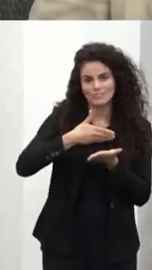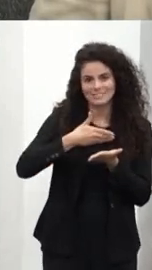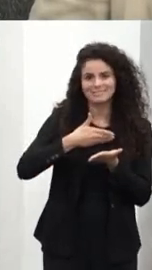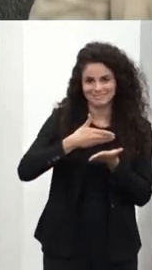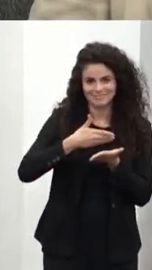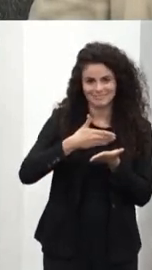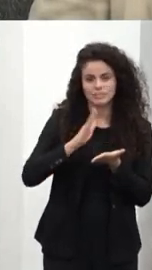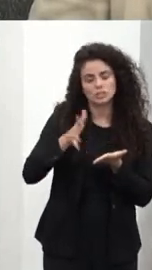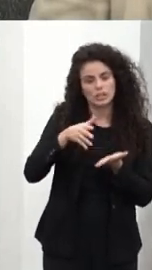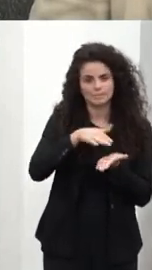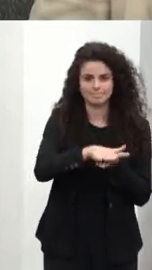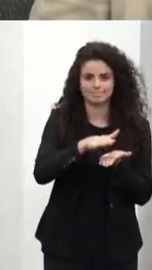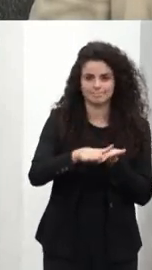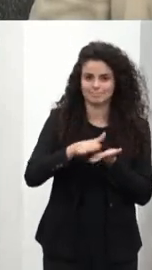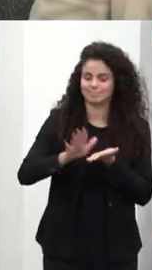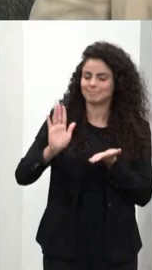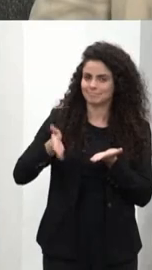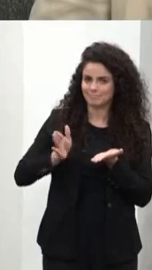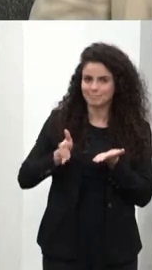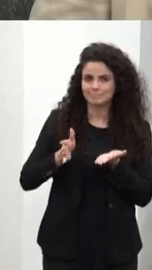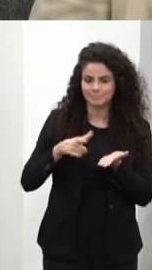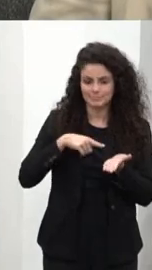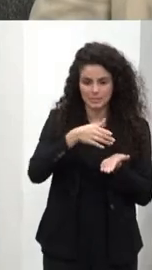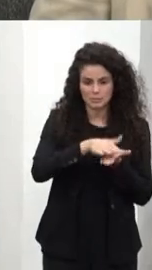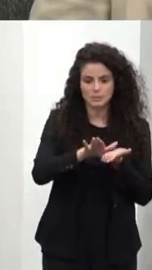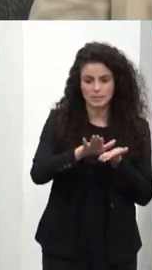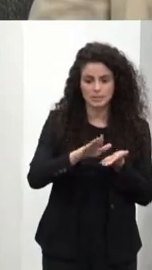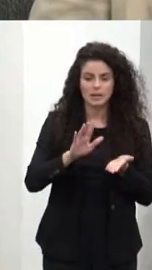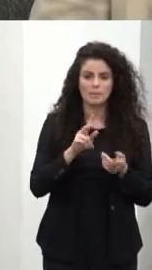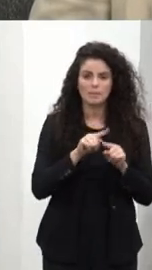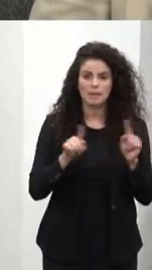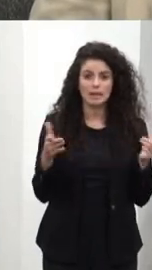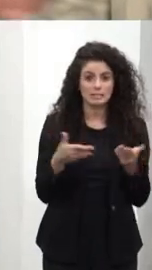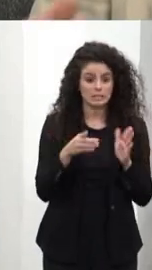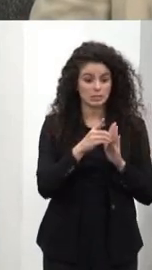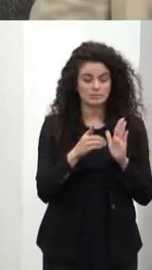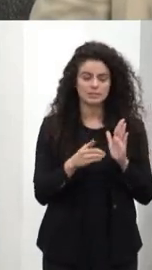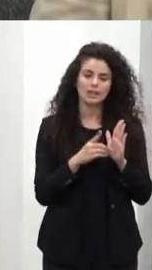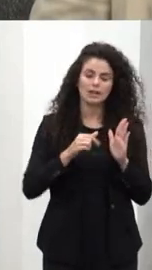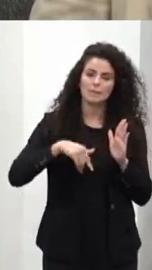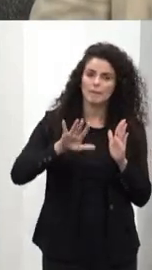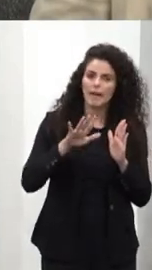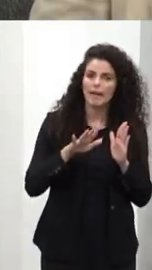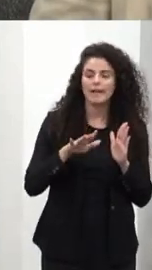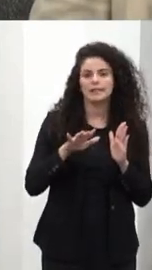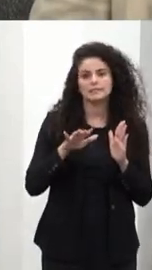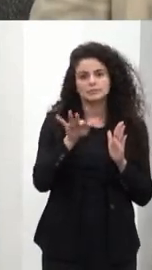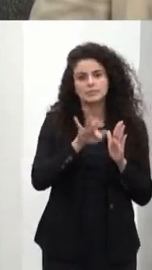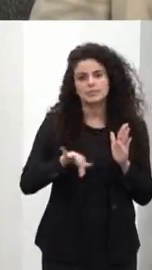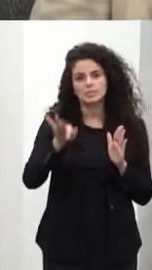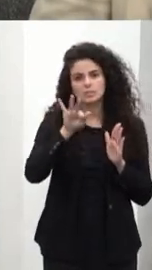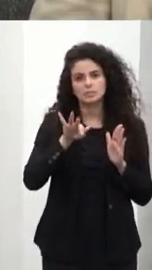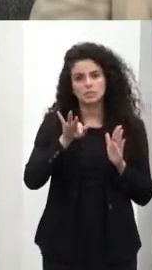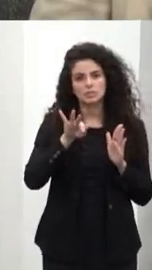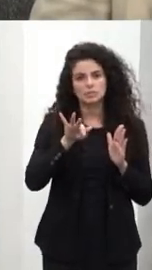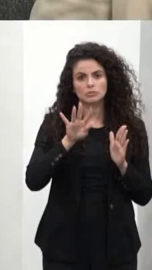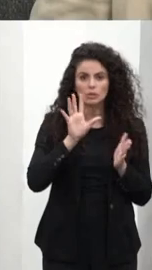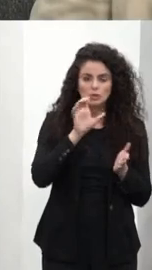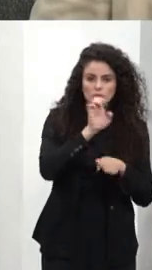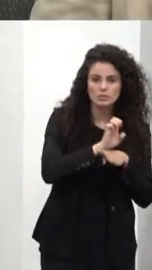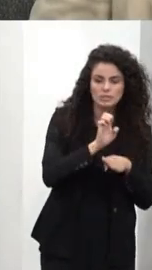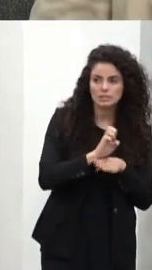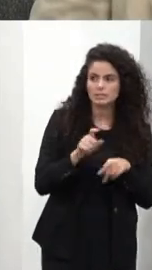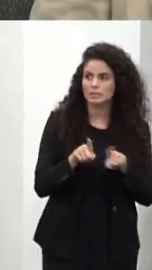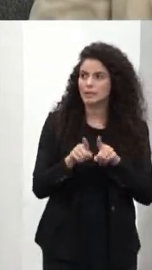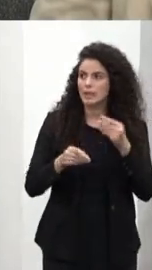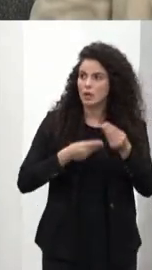tá publicada né o Decreto que vai sair agora é mais a relação Federativa ali União estados e municípios mas como Tem que ser um